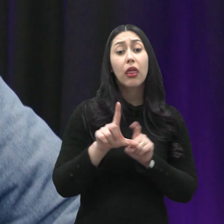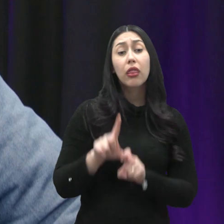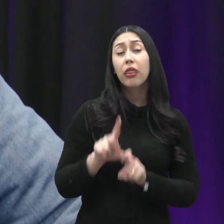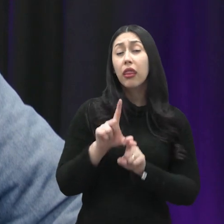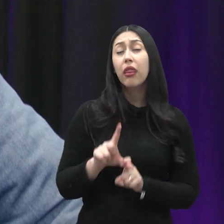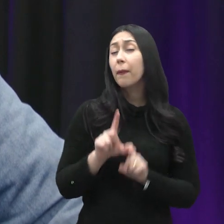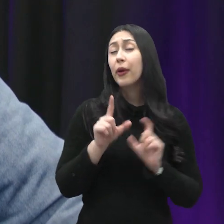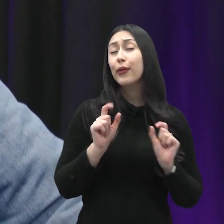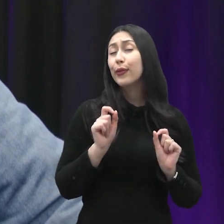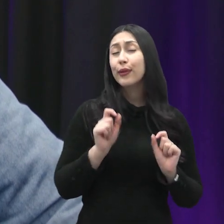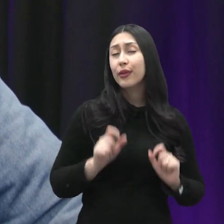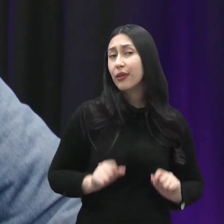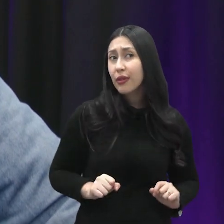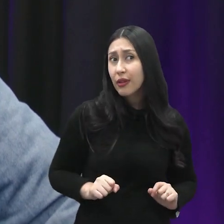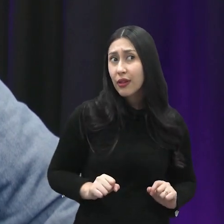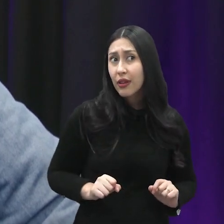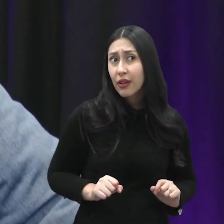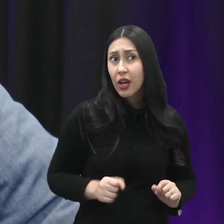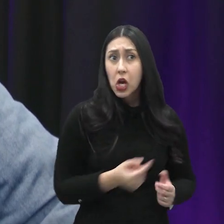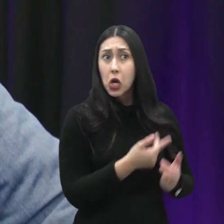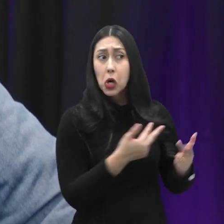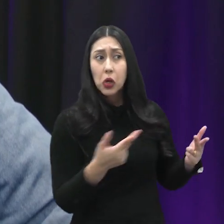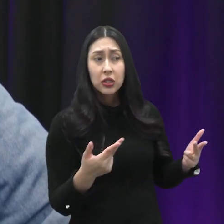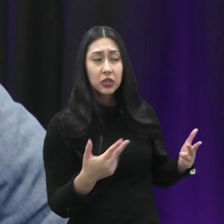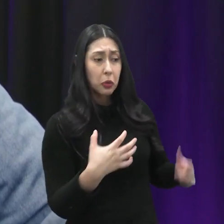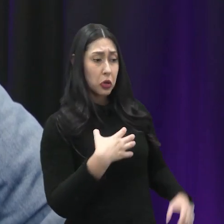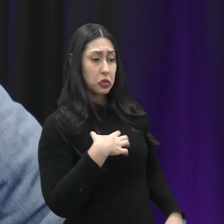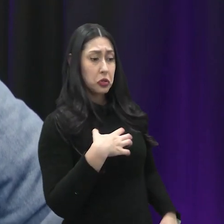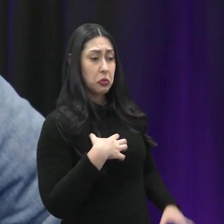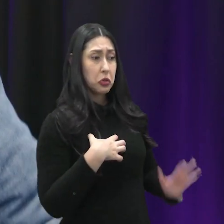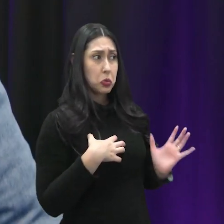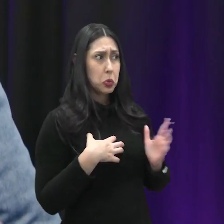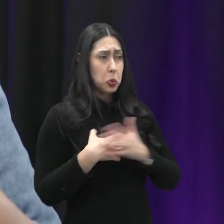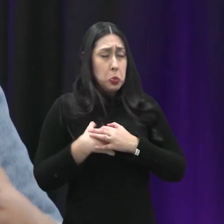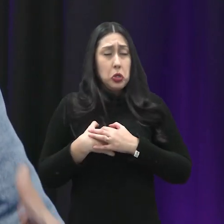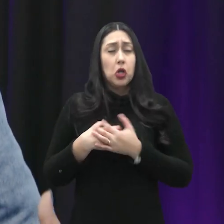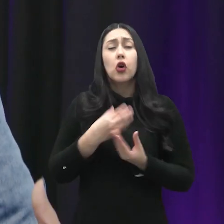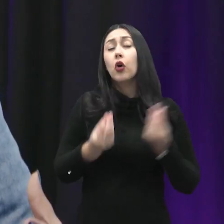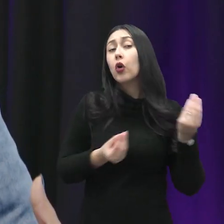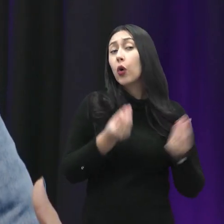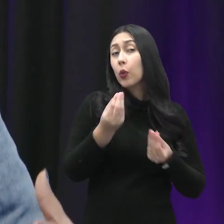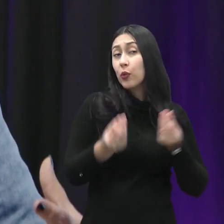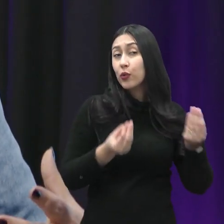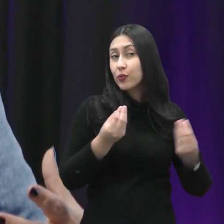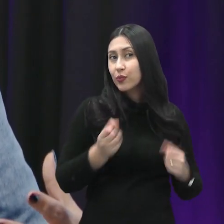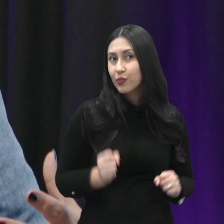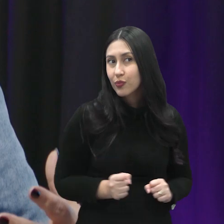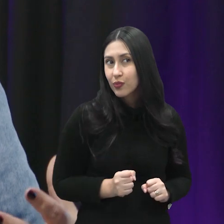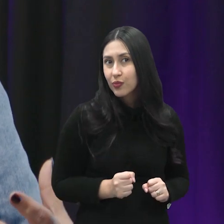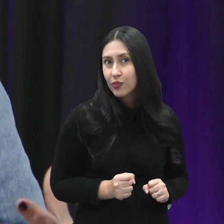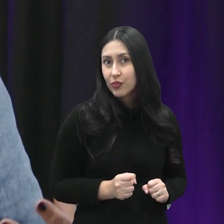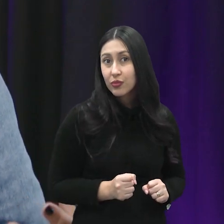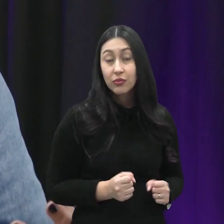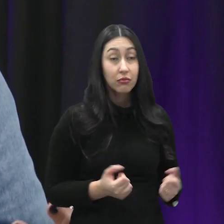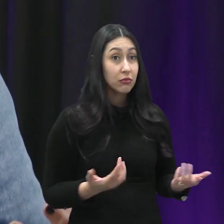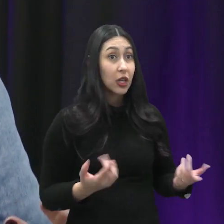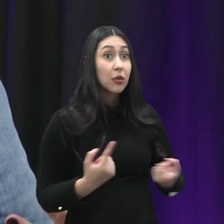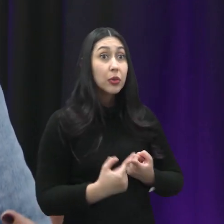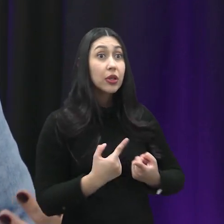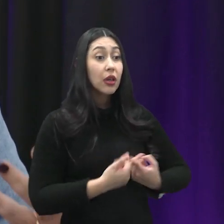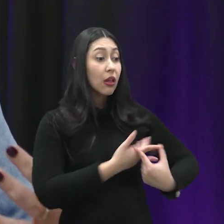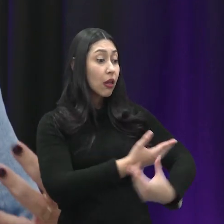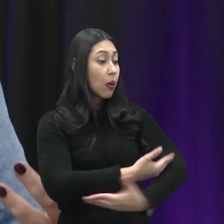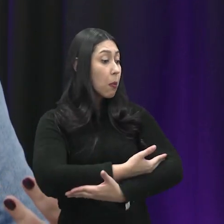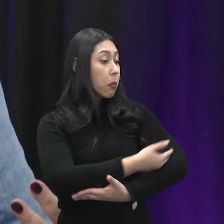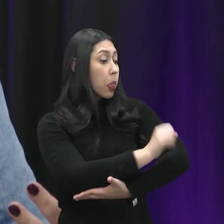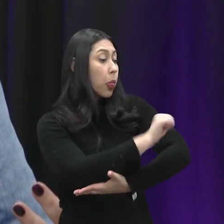Uhum. Quem que você não quer lidar com as emoções? Quem que você tem ali que você... Porque o que é esse bebê?